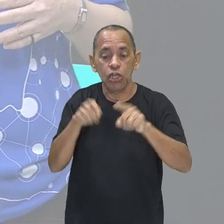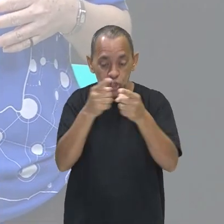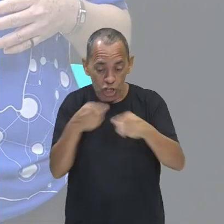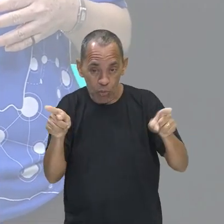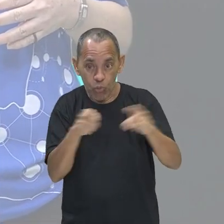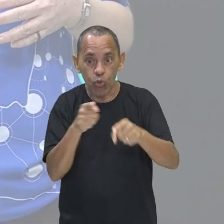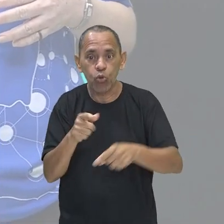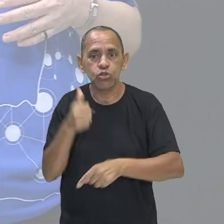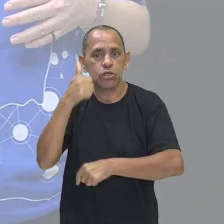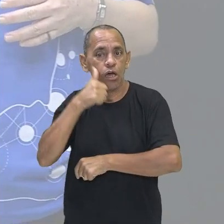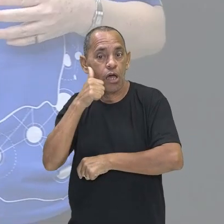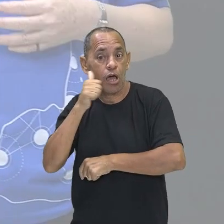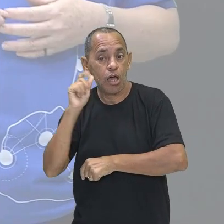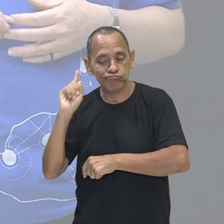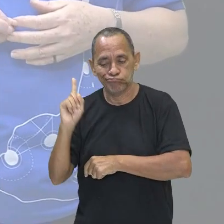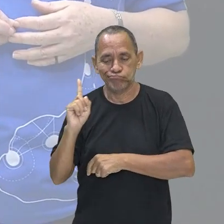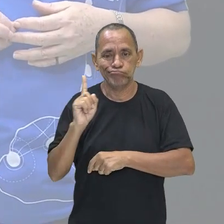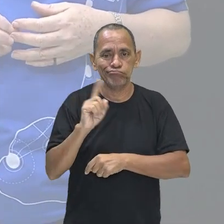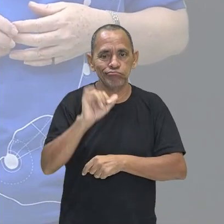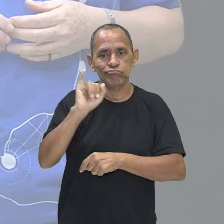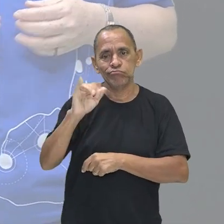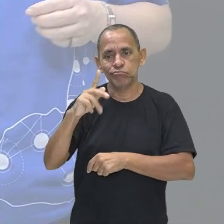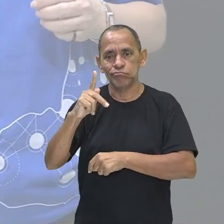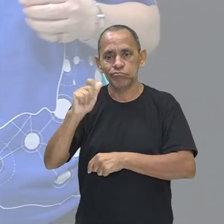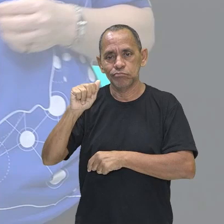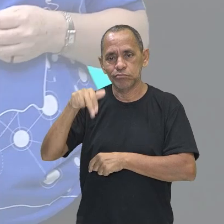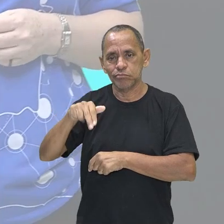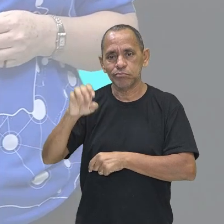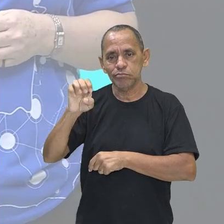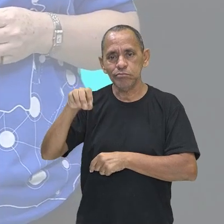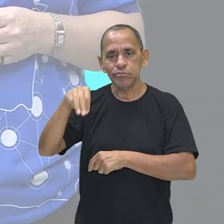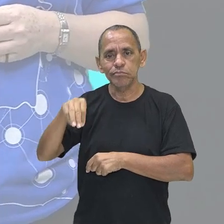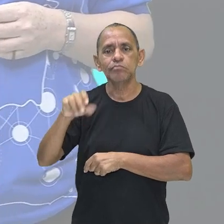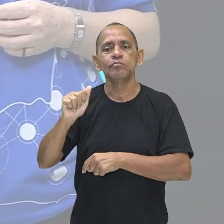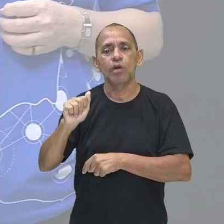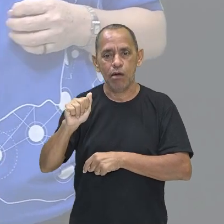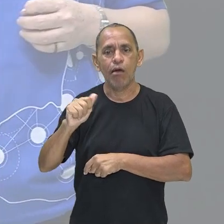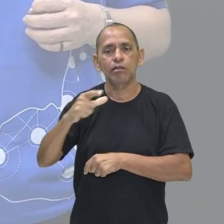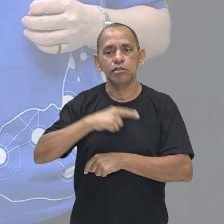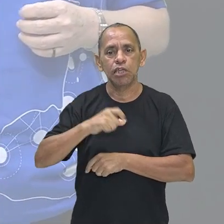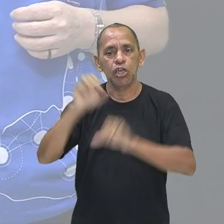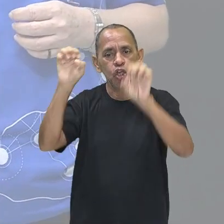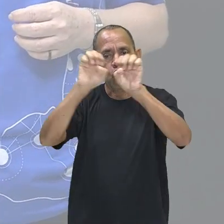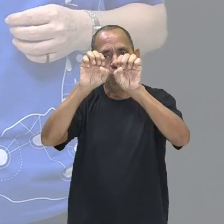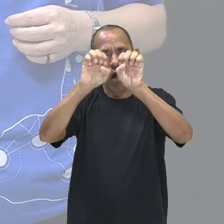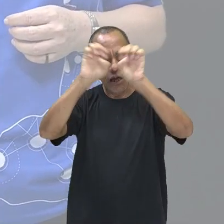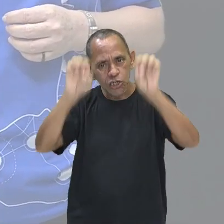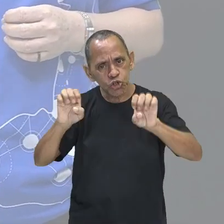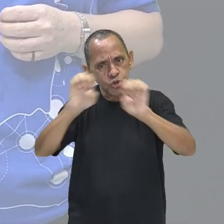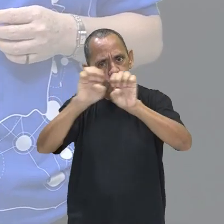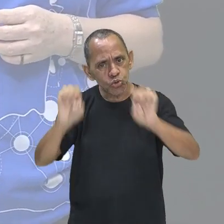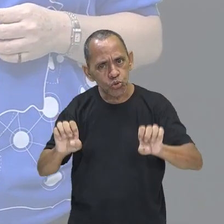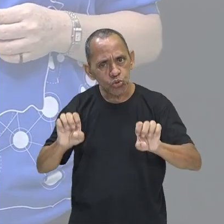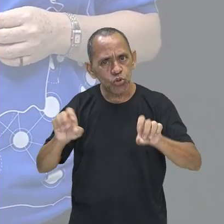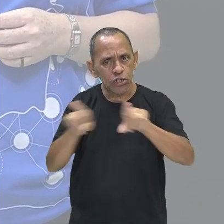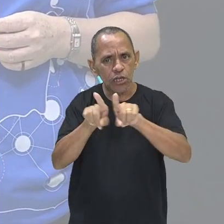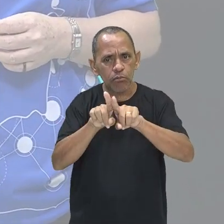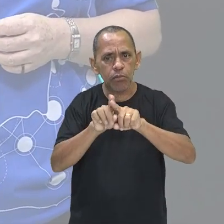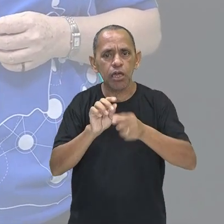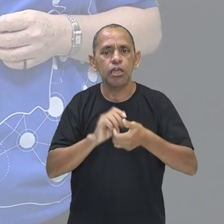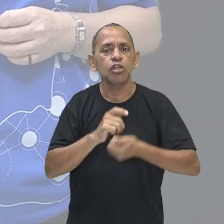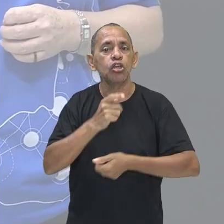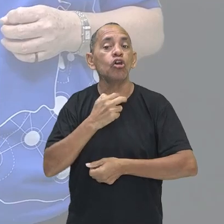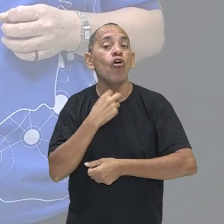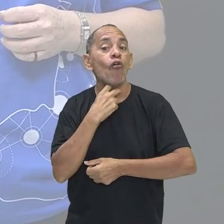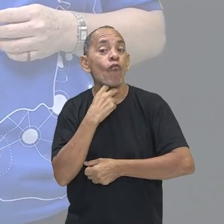vamos falar agora sobre a canção em inglês. Traz em sua construção harmônica apenas voz e violão com batidas